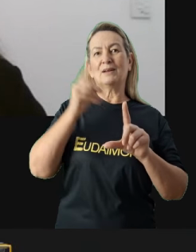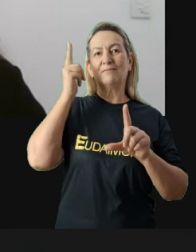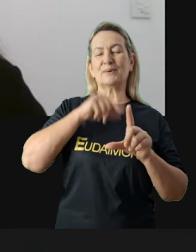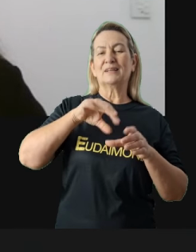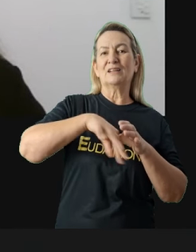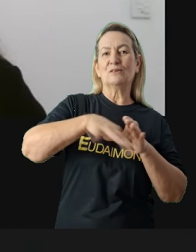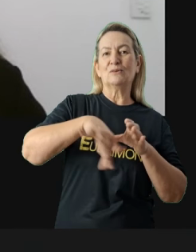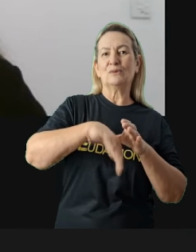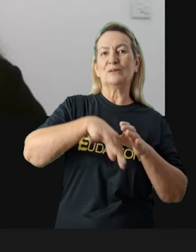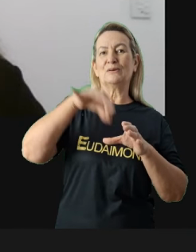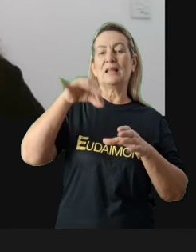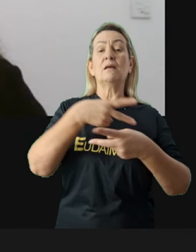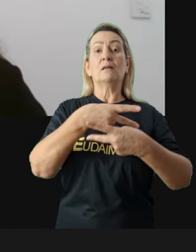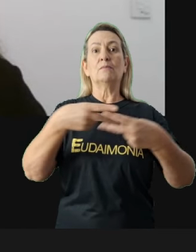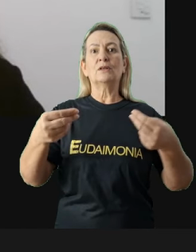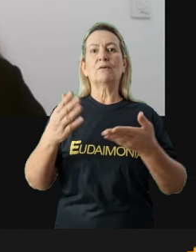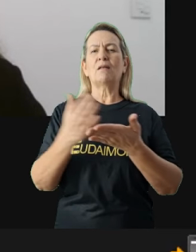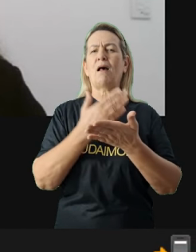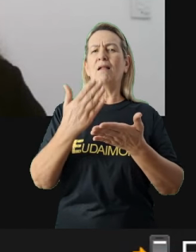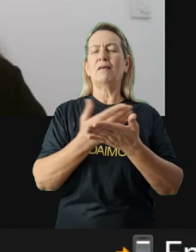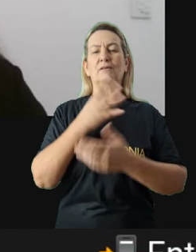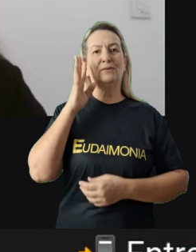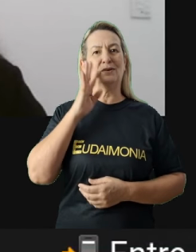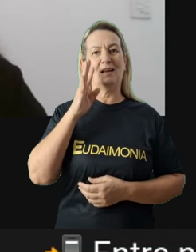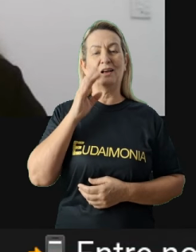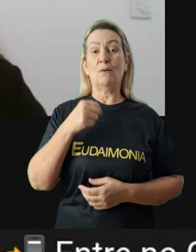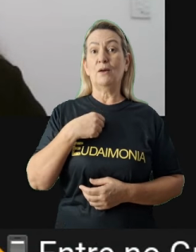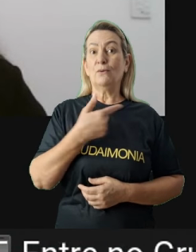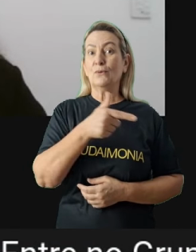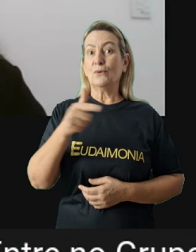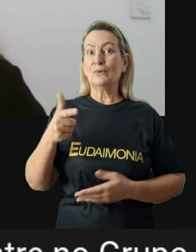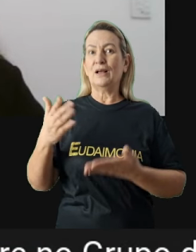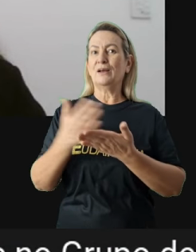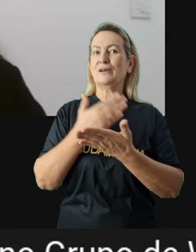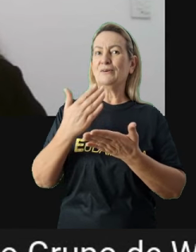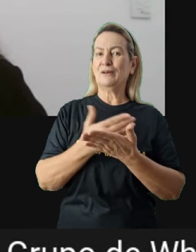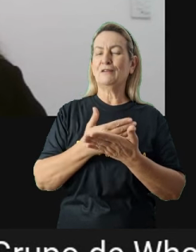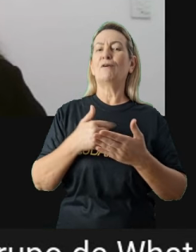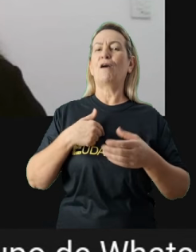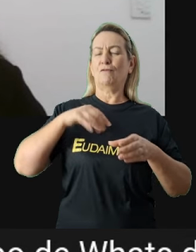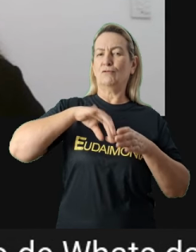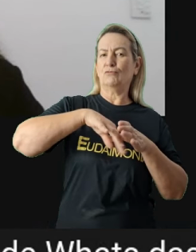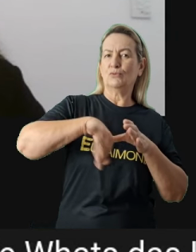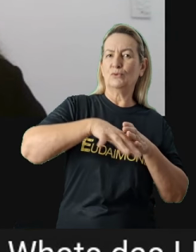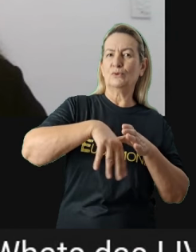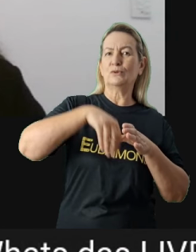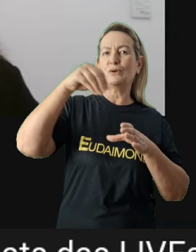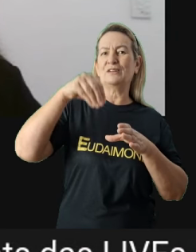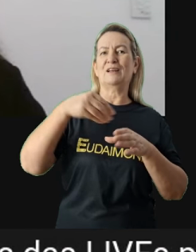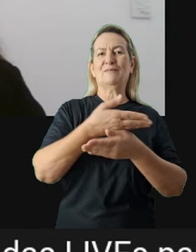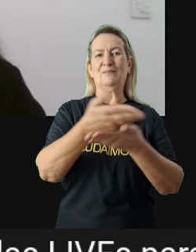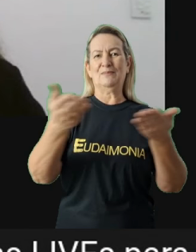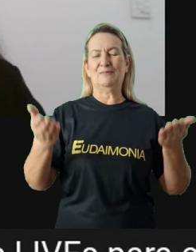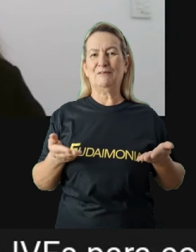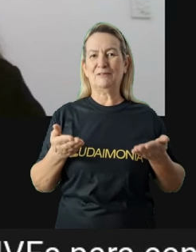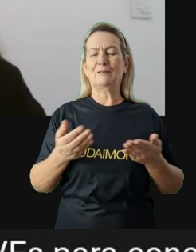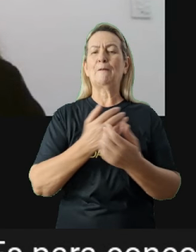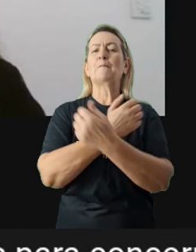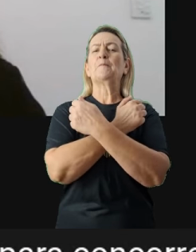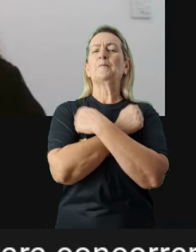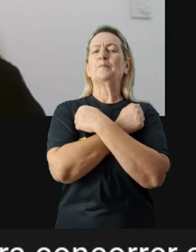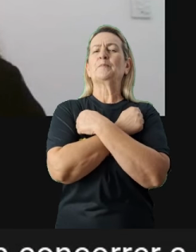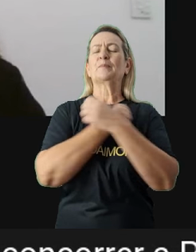professor Paulo para eu poder ver que você compartilhou para entrar aí pro sorteio. Olha, gente, tem cada coisa boa que eu vou sortear aqui, ó. Tem um monte de livro legal que eu